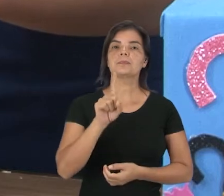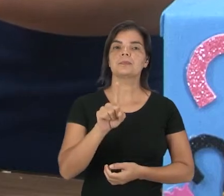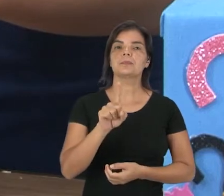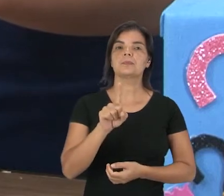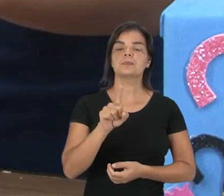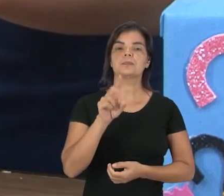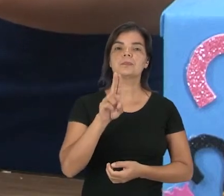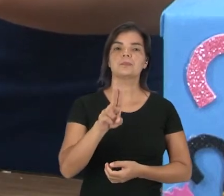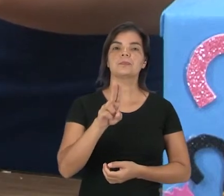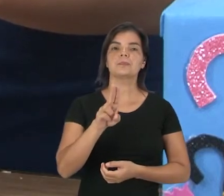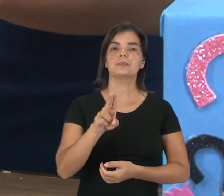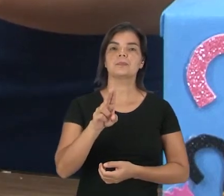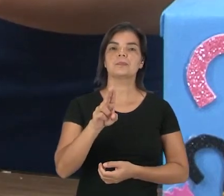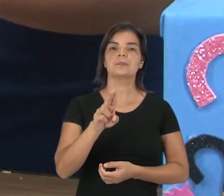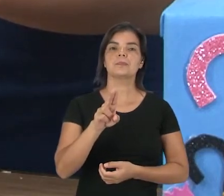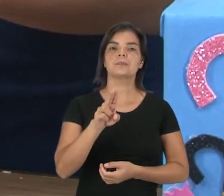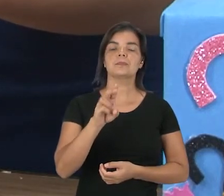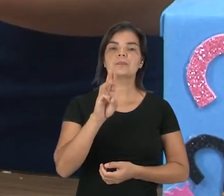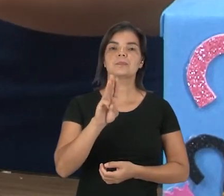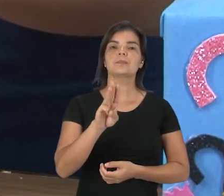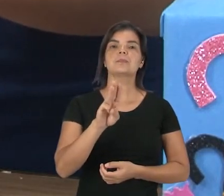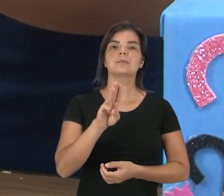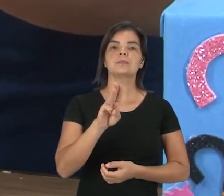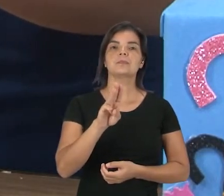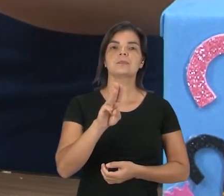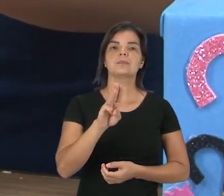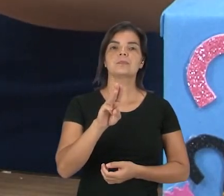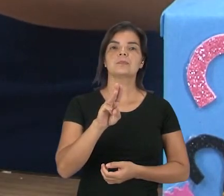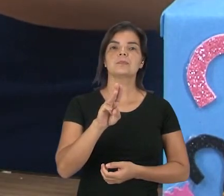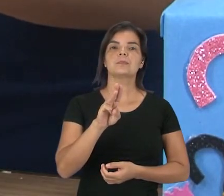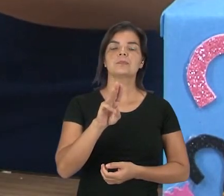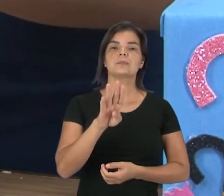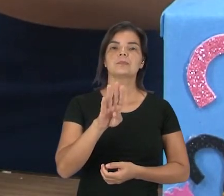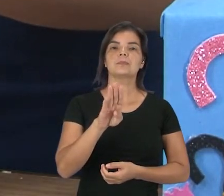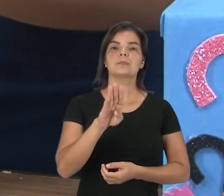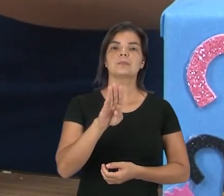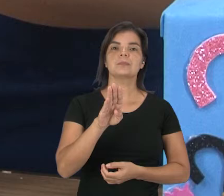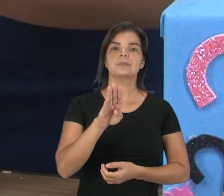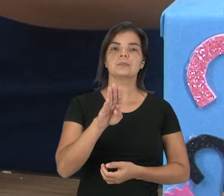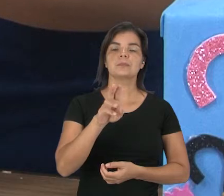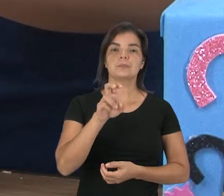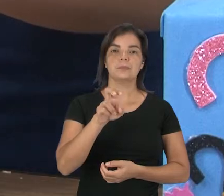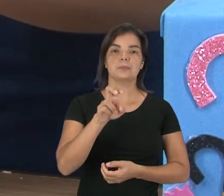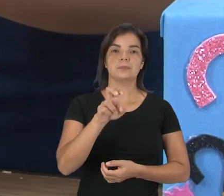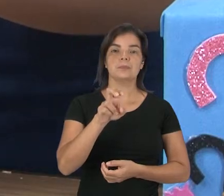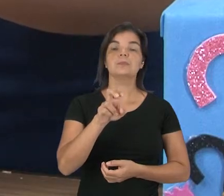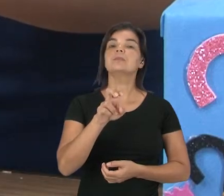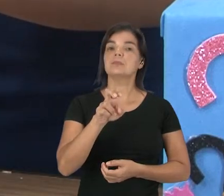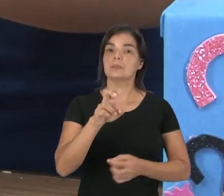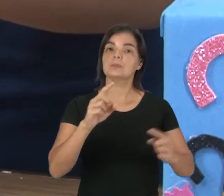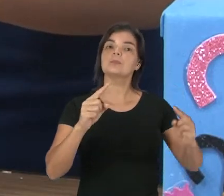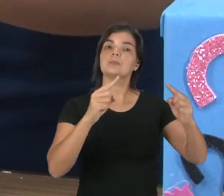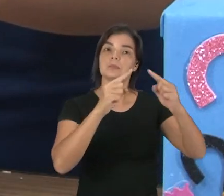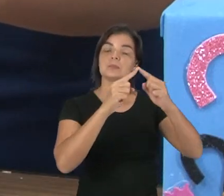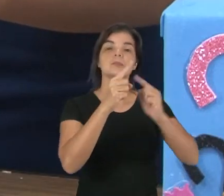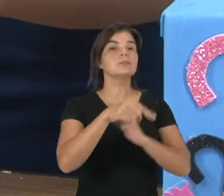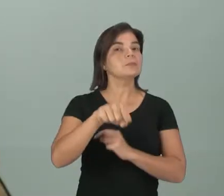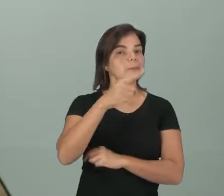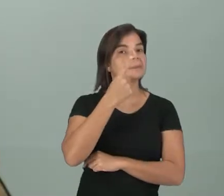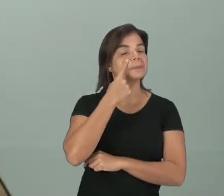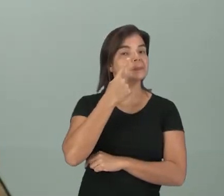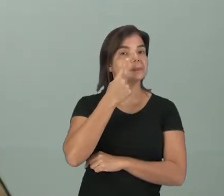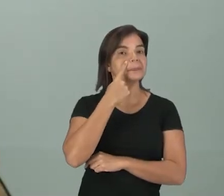1, 2, 3, 4, 5 vértices. E como